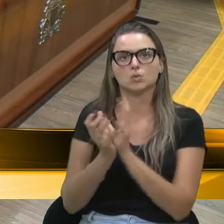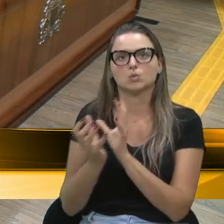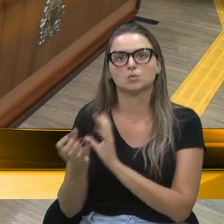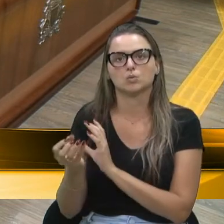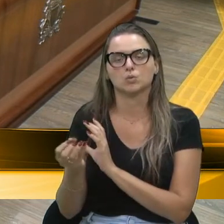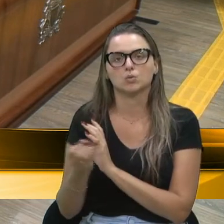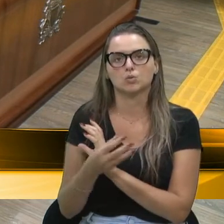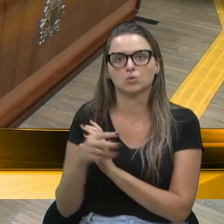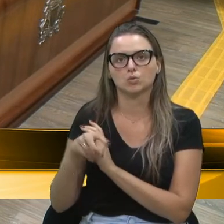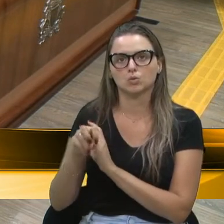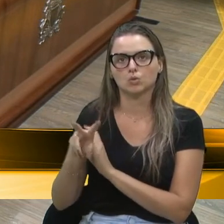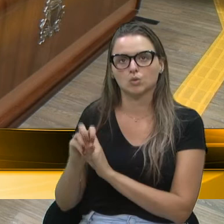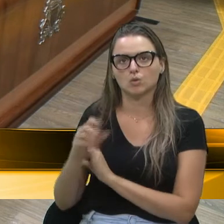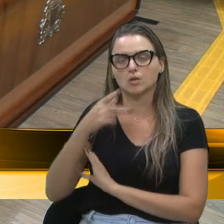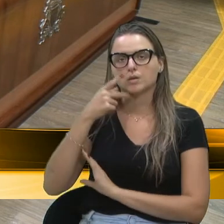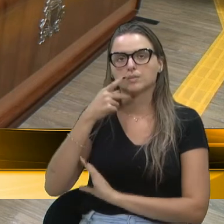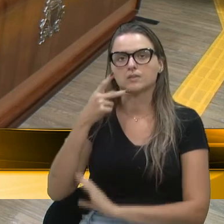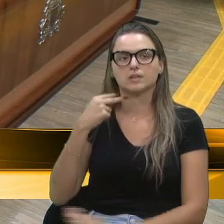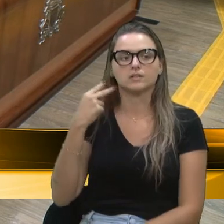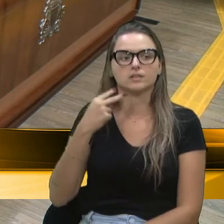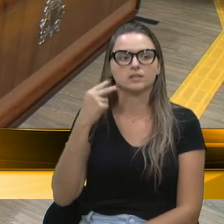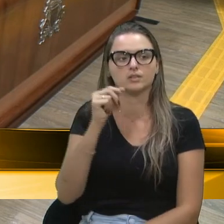com a palavra, vereador Marcão.